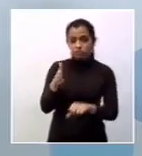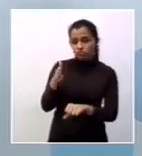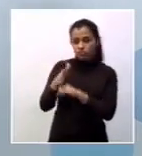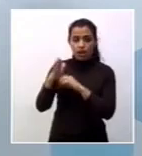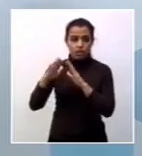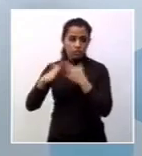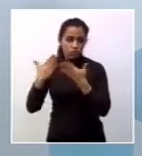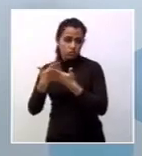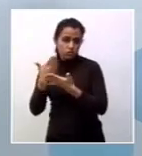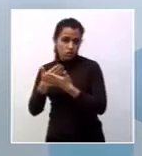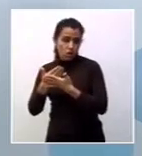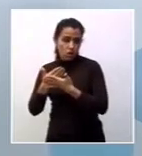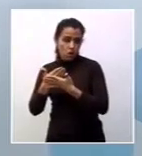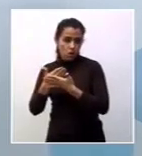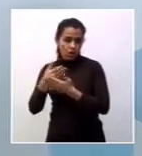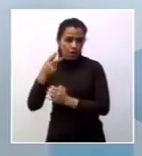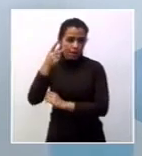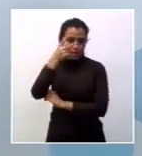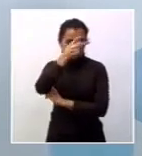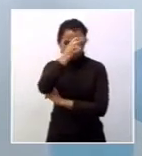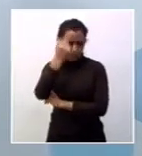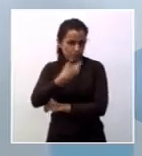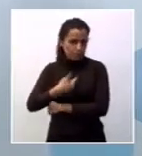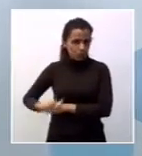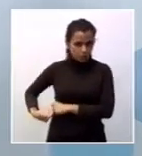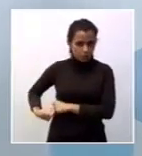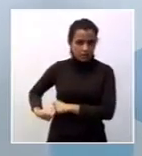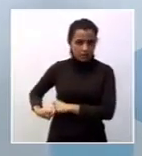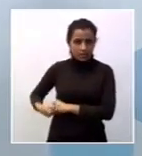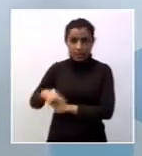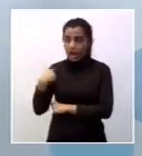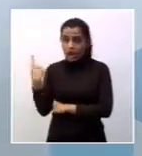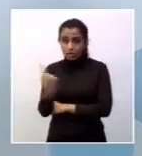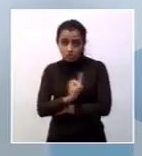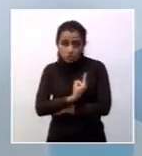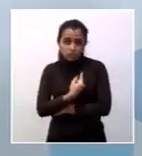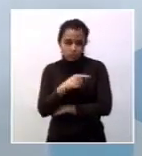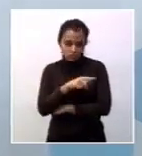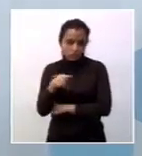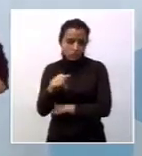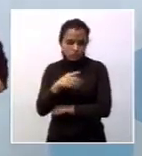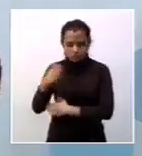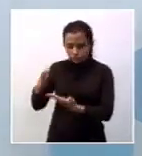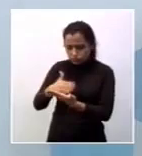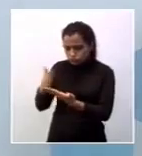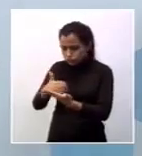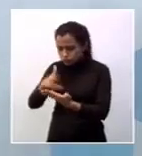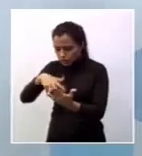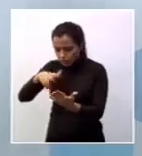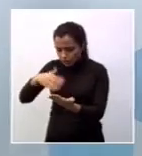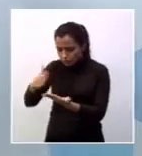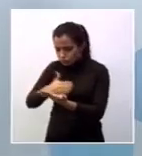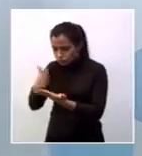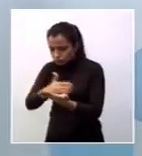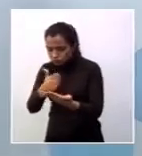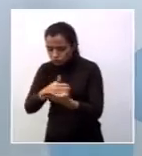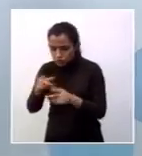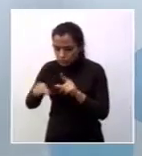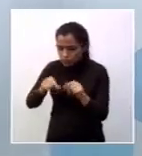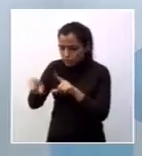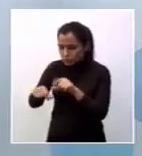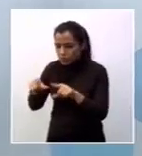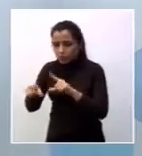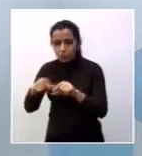os livros para vocês, a gente olha todos antes de fazer a escolha. Porque podem vir fake news, podem vir informações erradas, podem